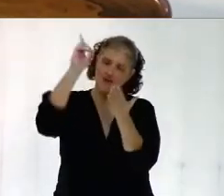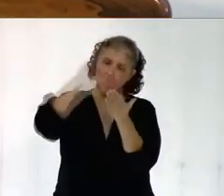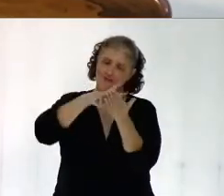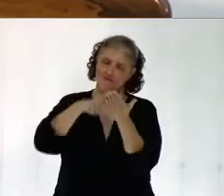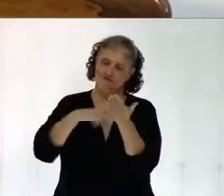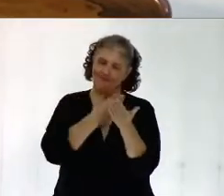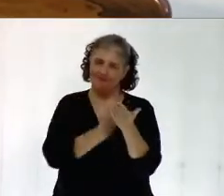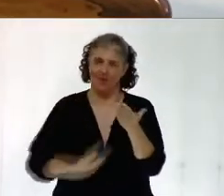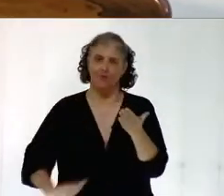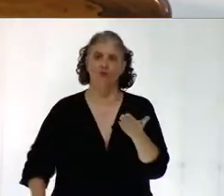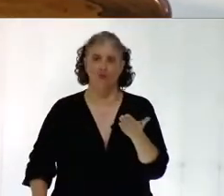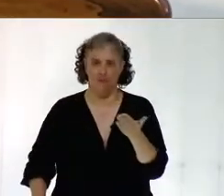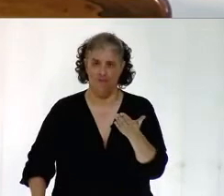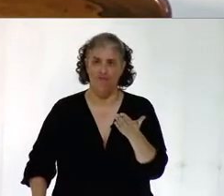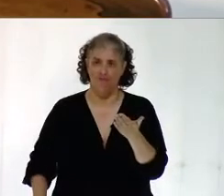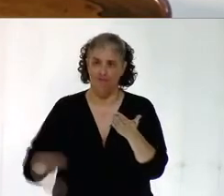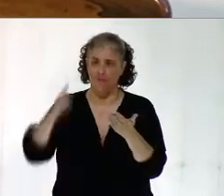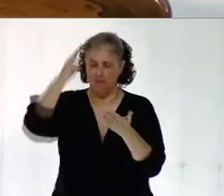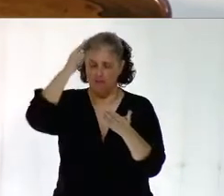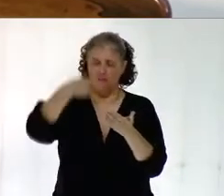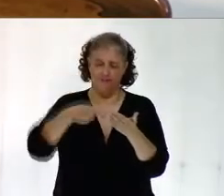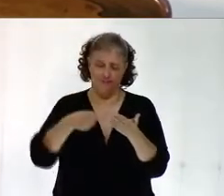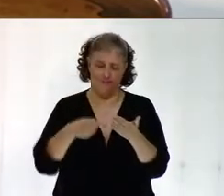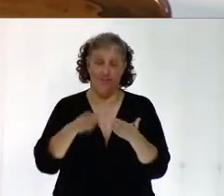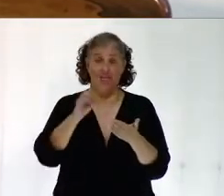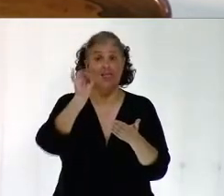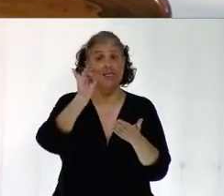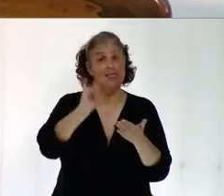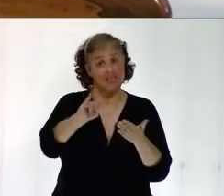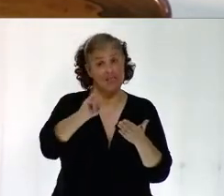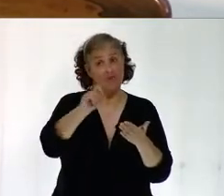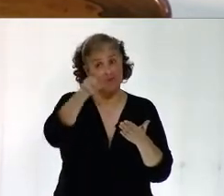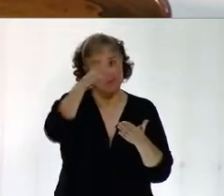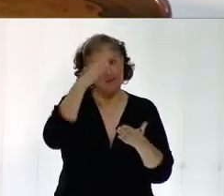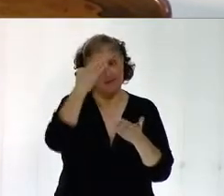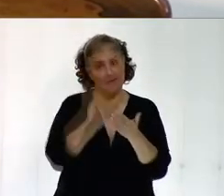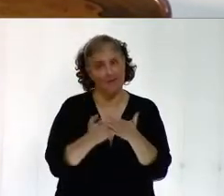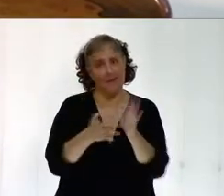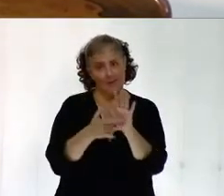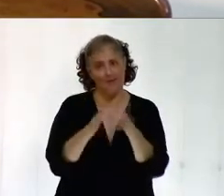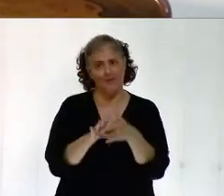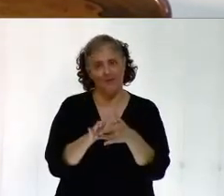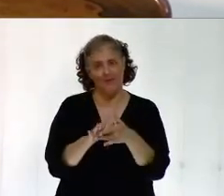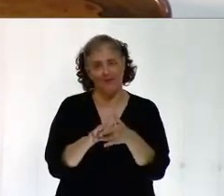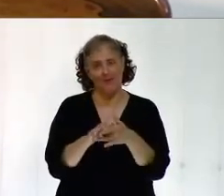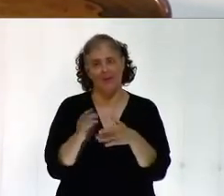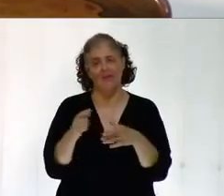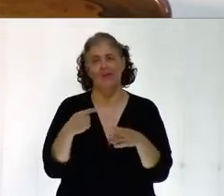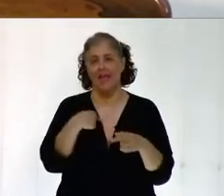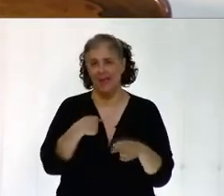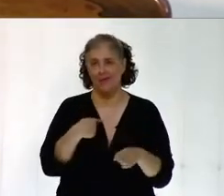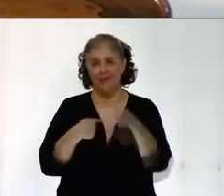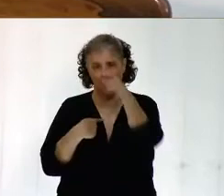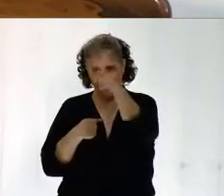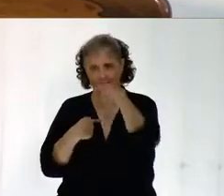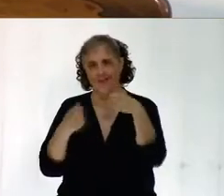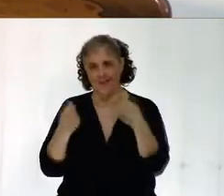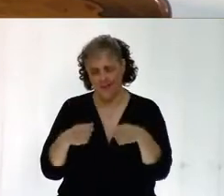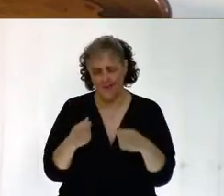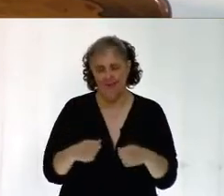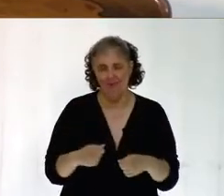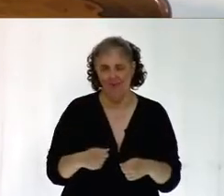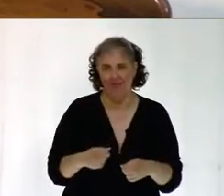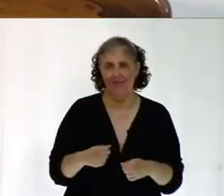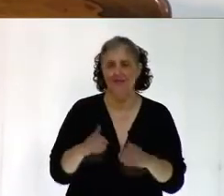quem disse isso foi jesus se você crê em jesus eu e você precisamos viver sob